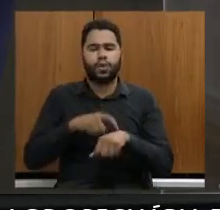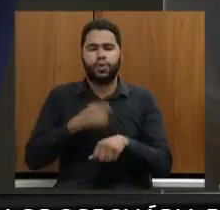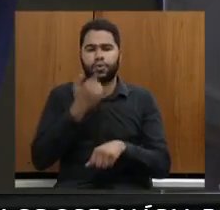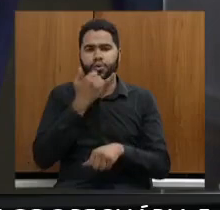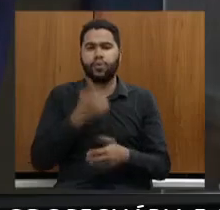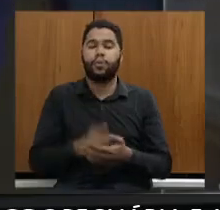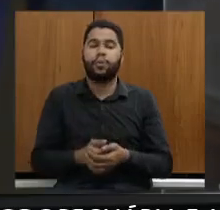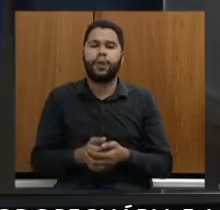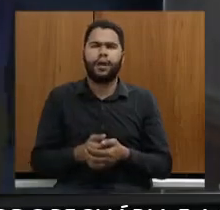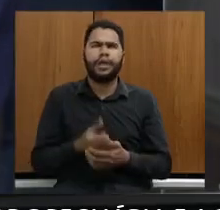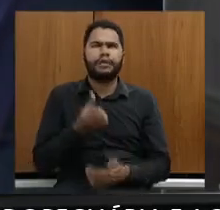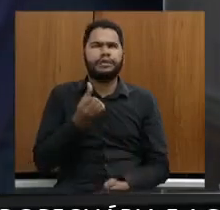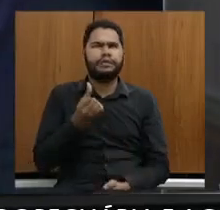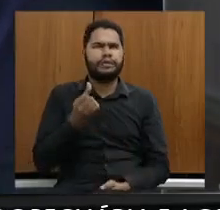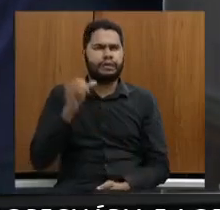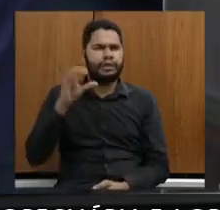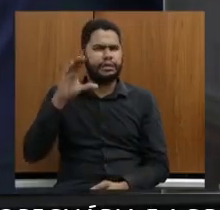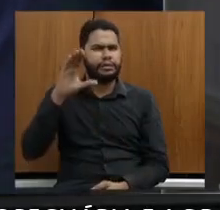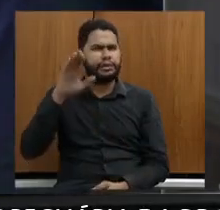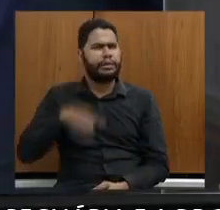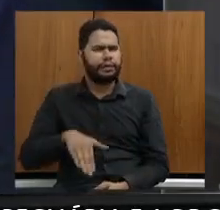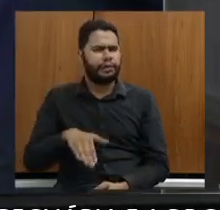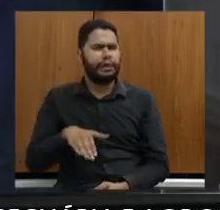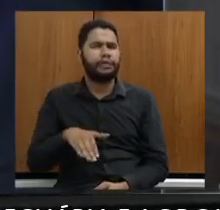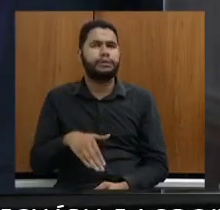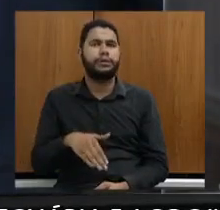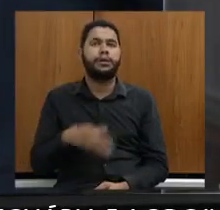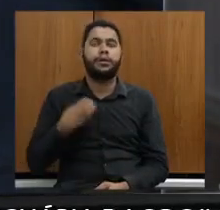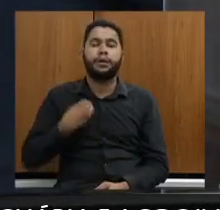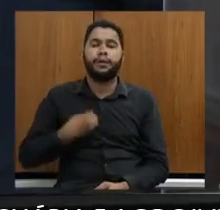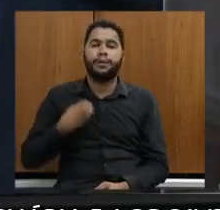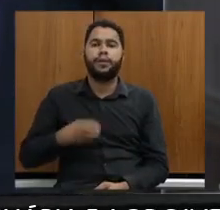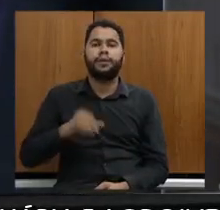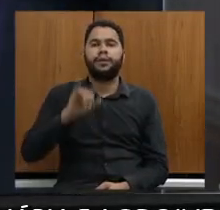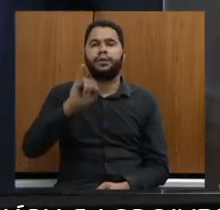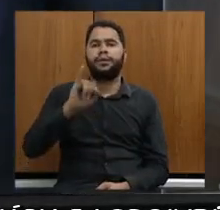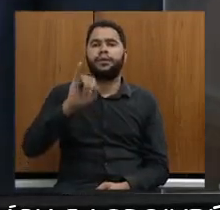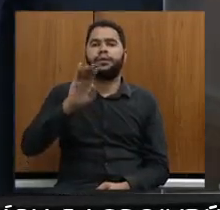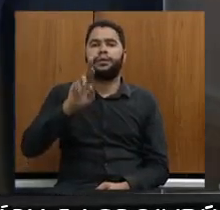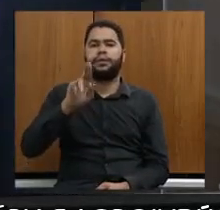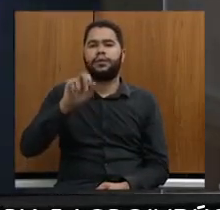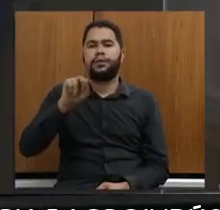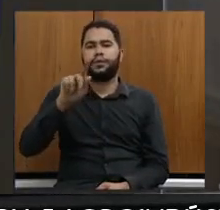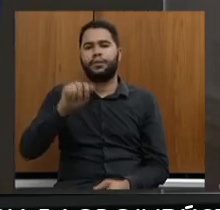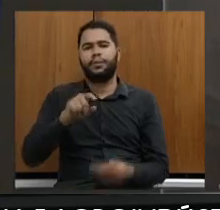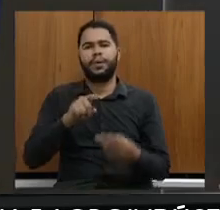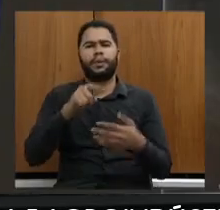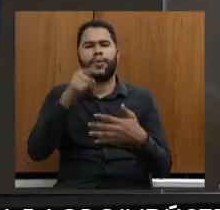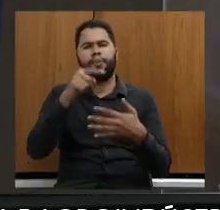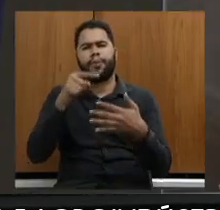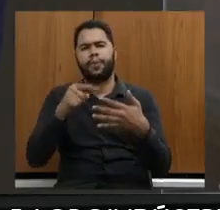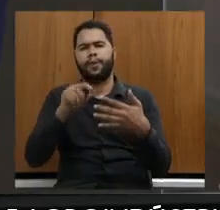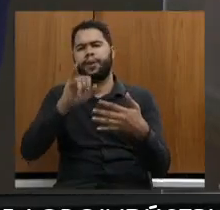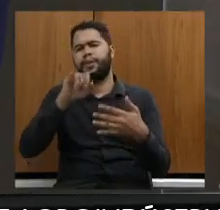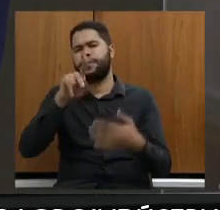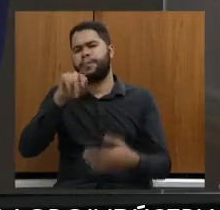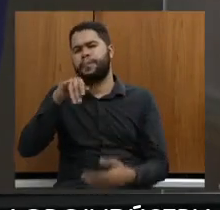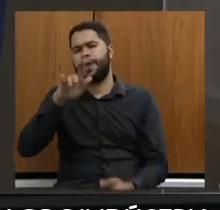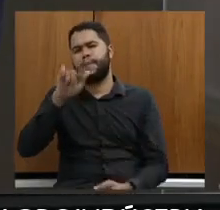coisa não esquece 6:00 da tarde mesmo onde terá a presença da Embrapa terá a presença da Inglaterra daí para migue